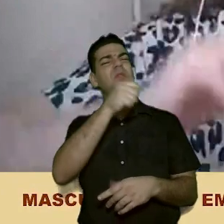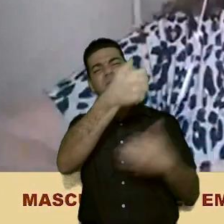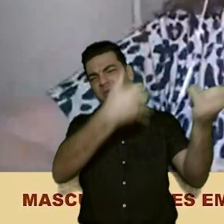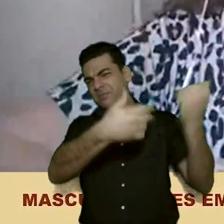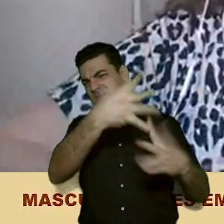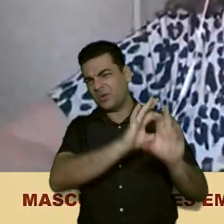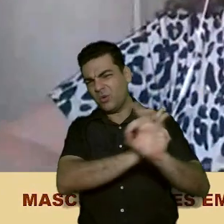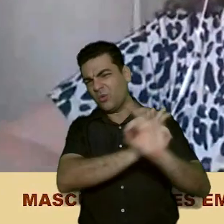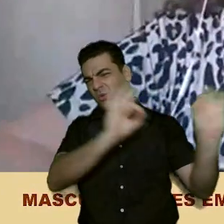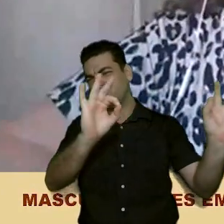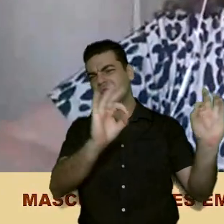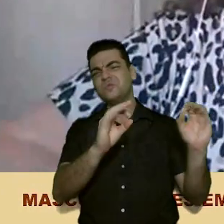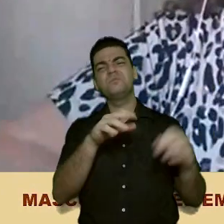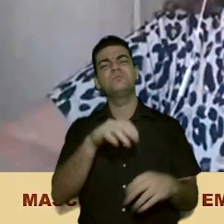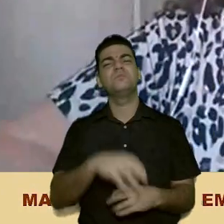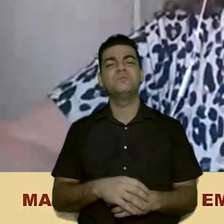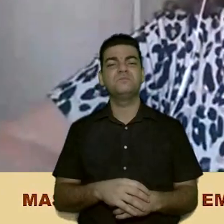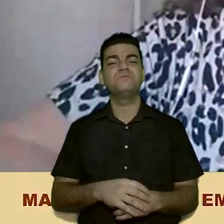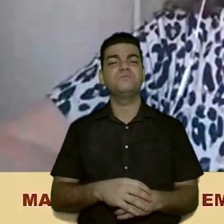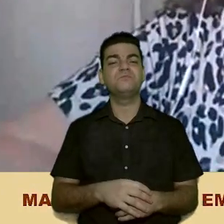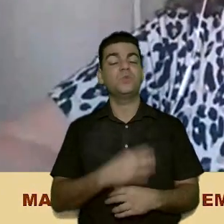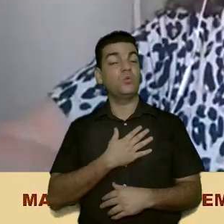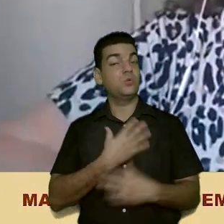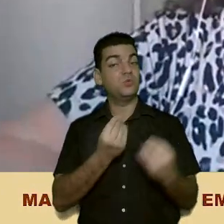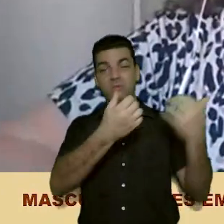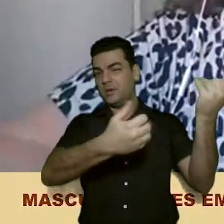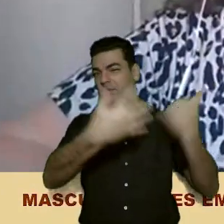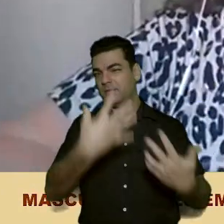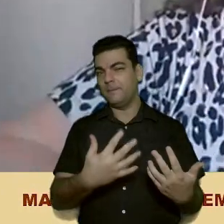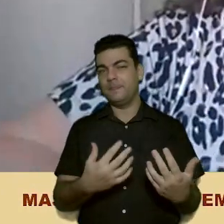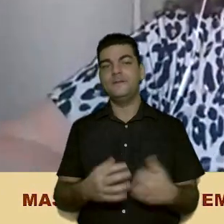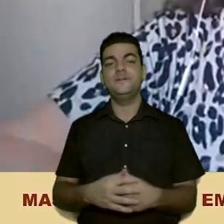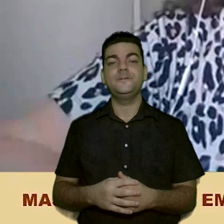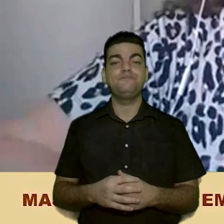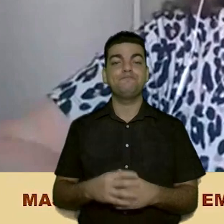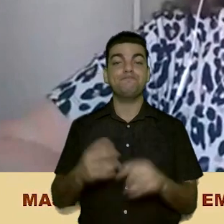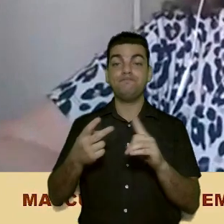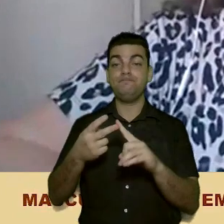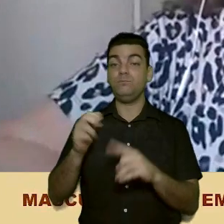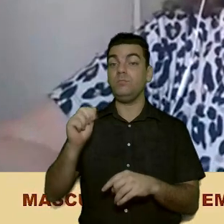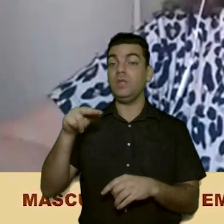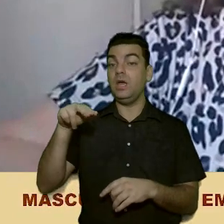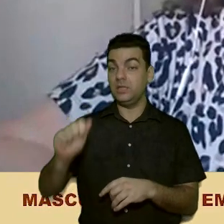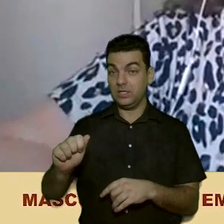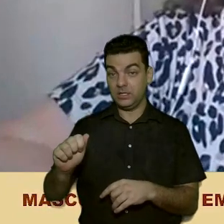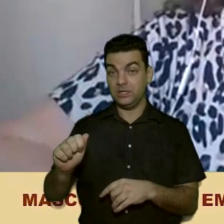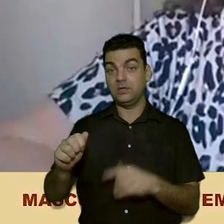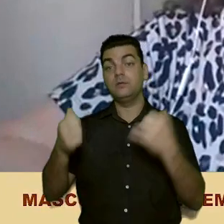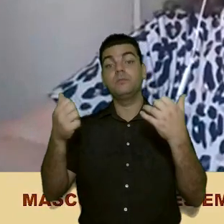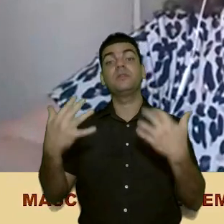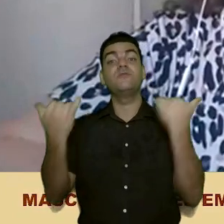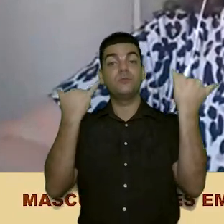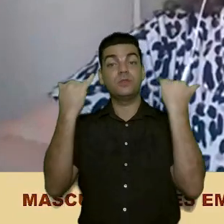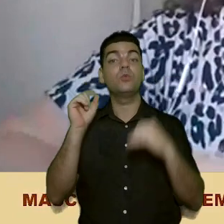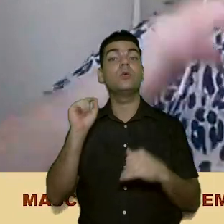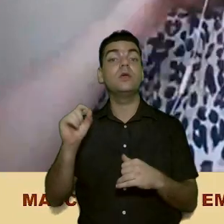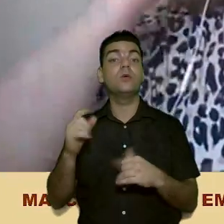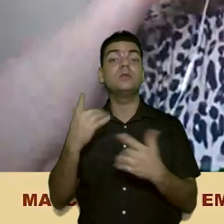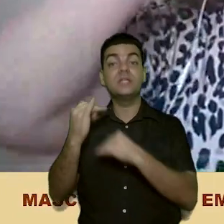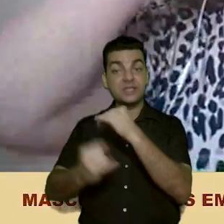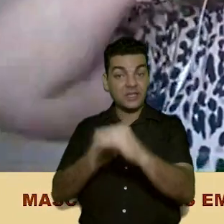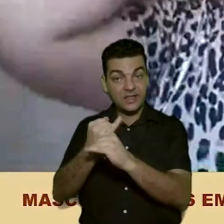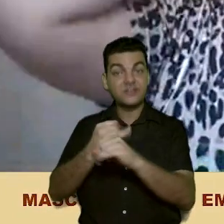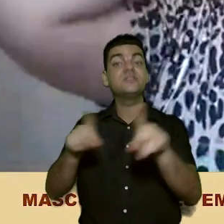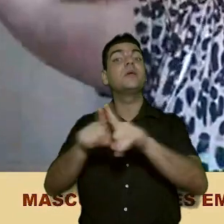a Jussara falou, Isabela, grata pelo que aprendi com você hoje, excelente reflexão, muito boa reflexão.